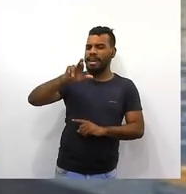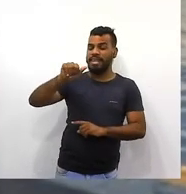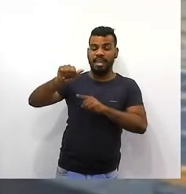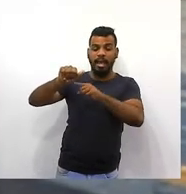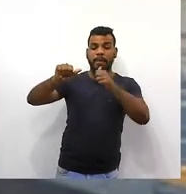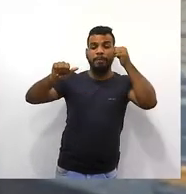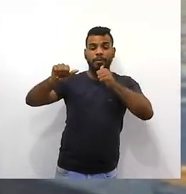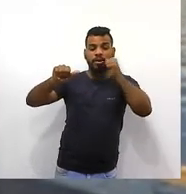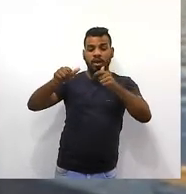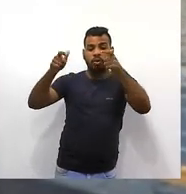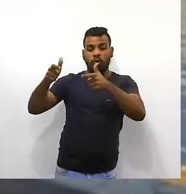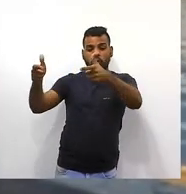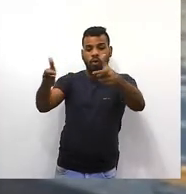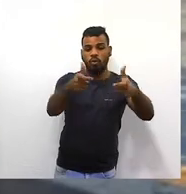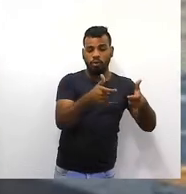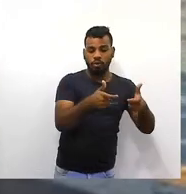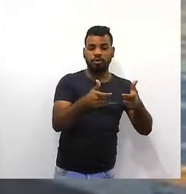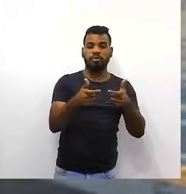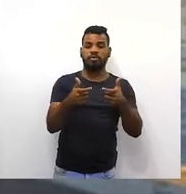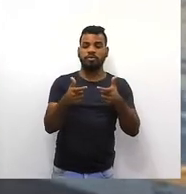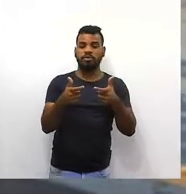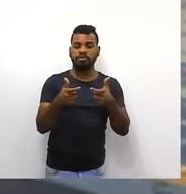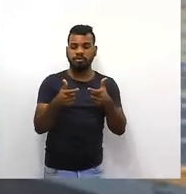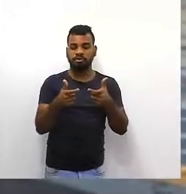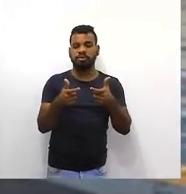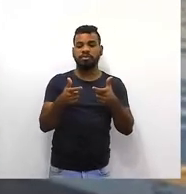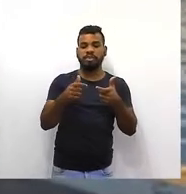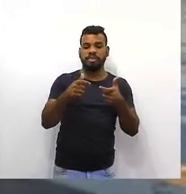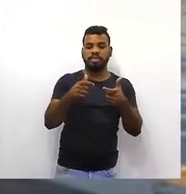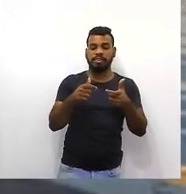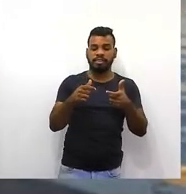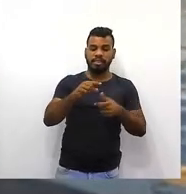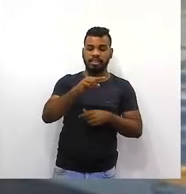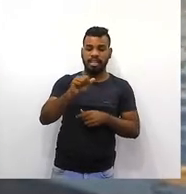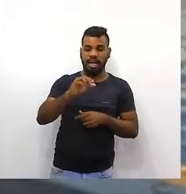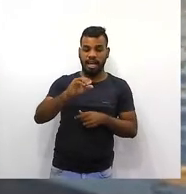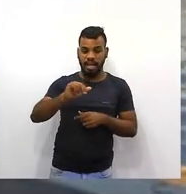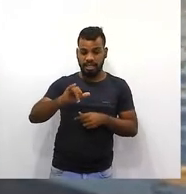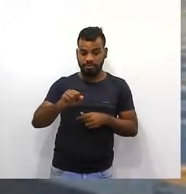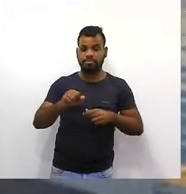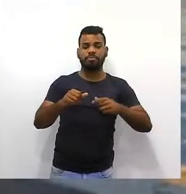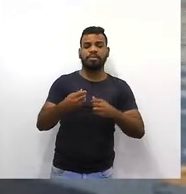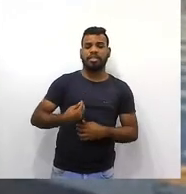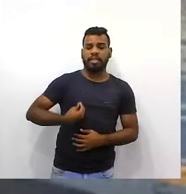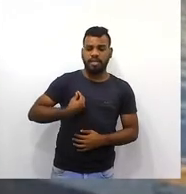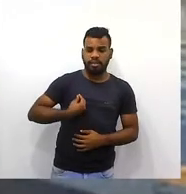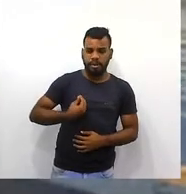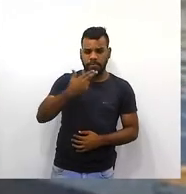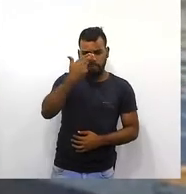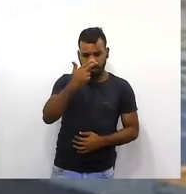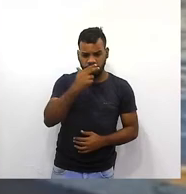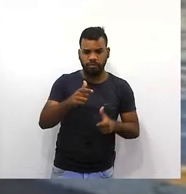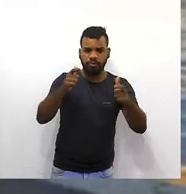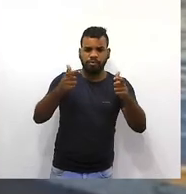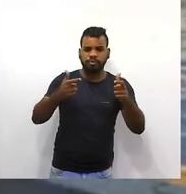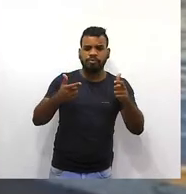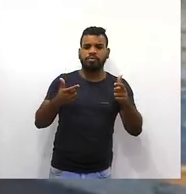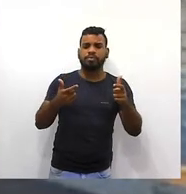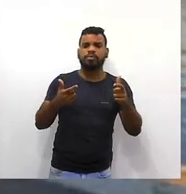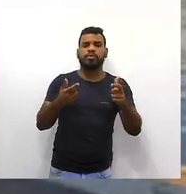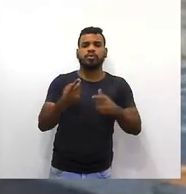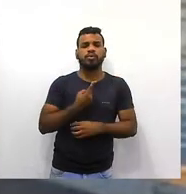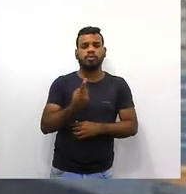outros tantos, já finados Zacarias. Vivendo na mesma serra magra e ossuda em que eu vivia,